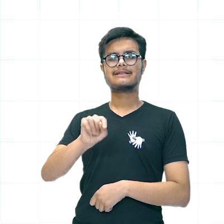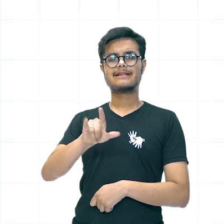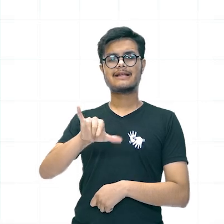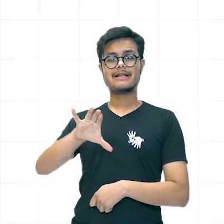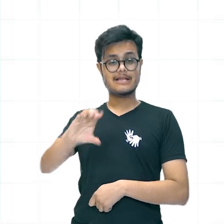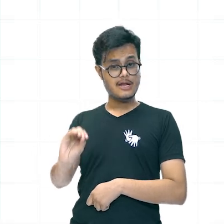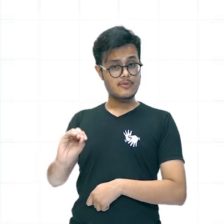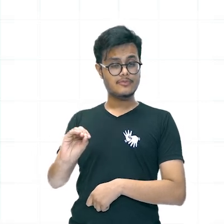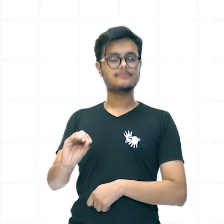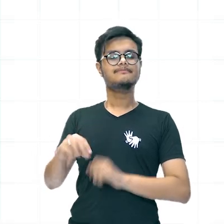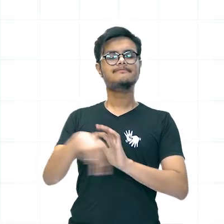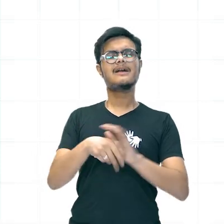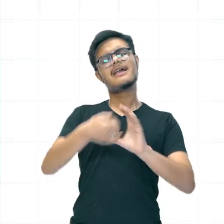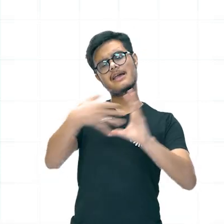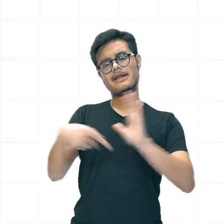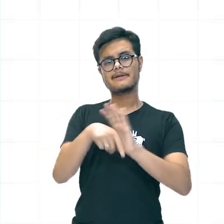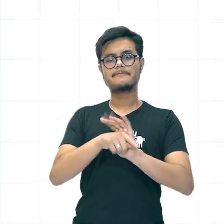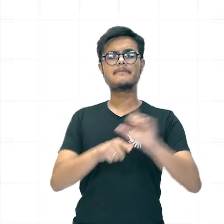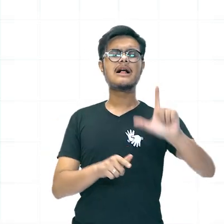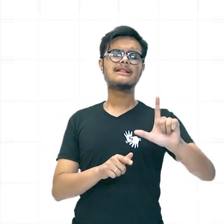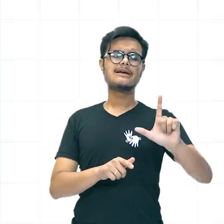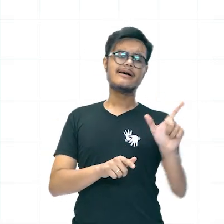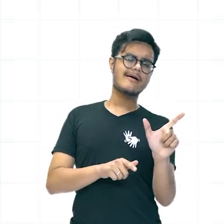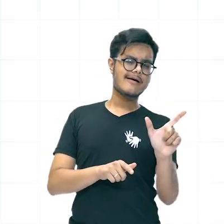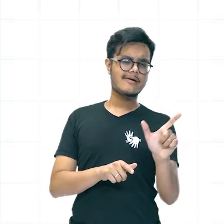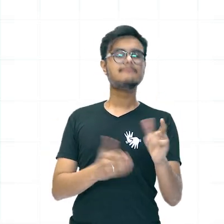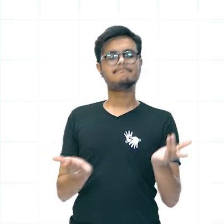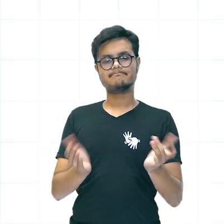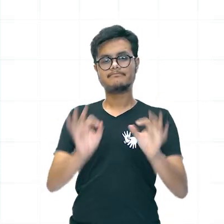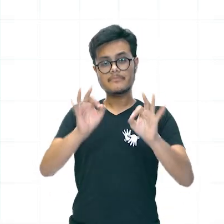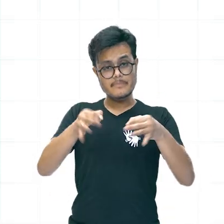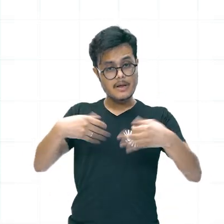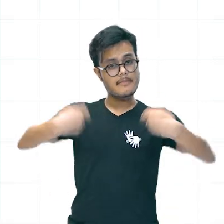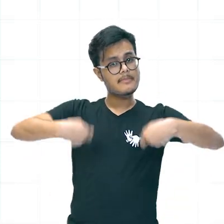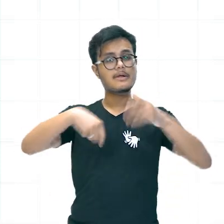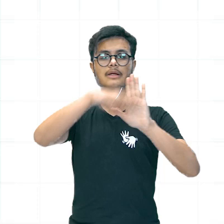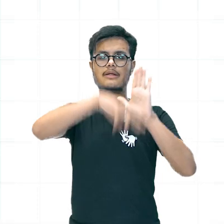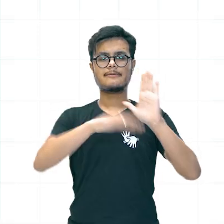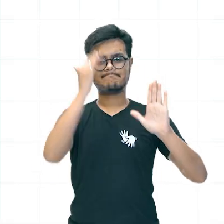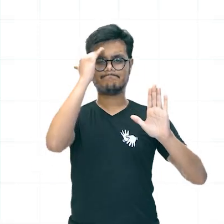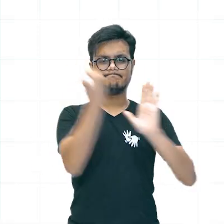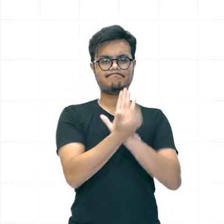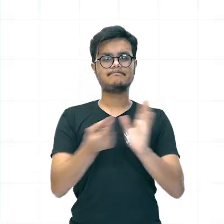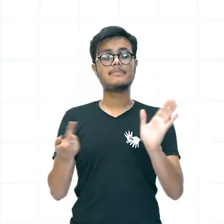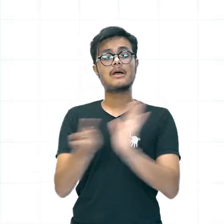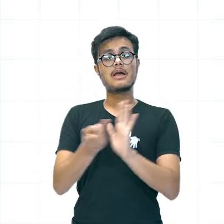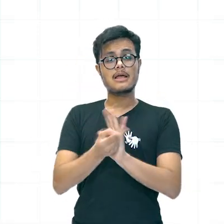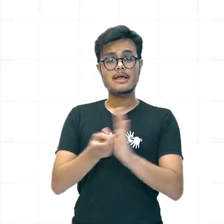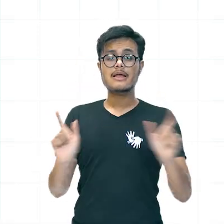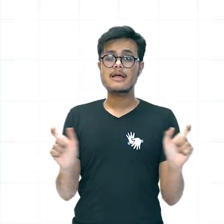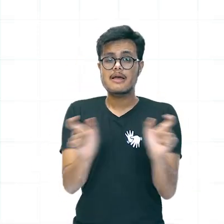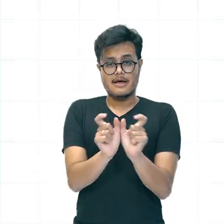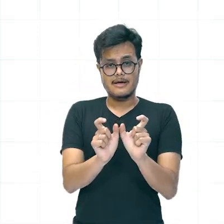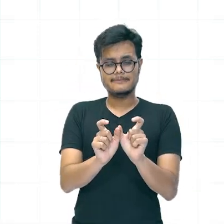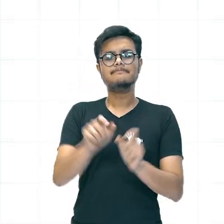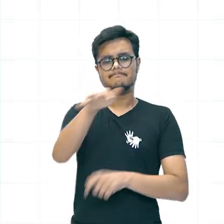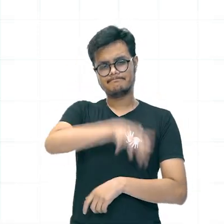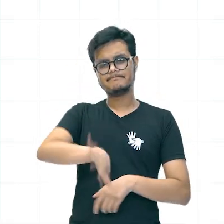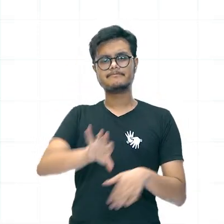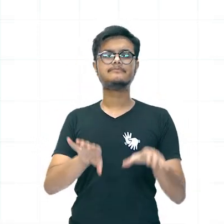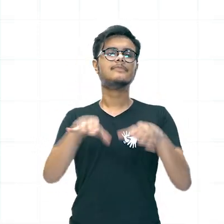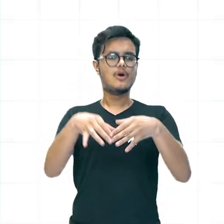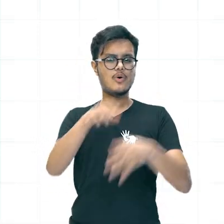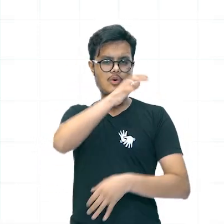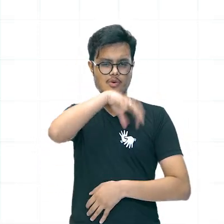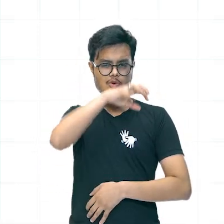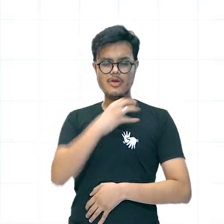essas letrinhas aí deitadas, né? Então, observe bem as regras que compõem aí a nomenclatura dos seres vivos. A gente viu aí